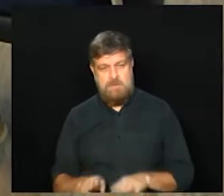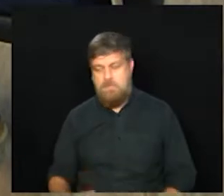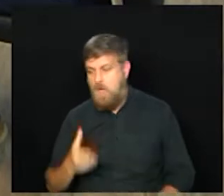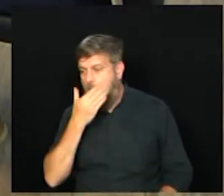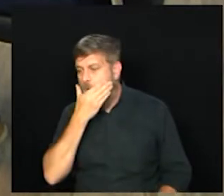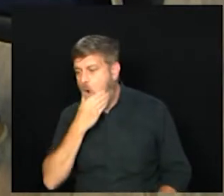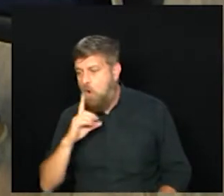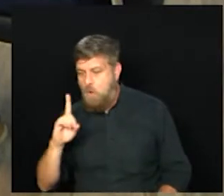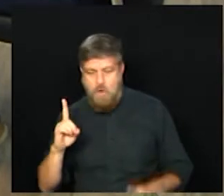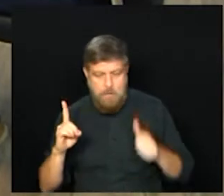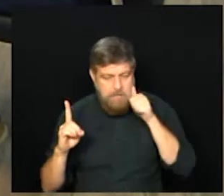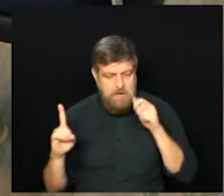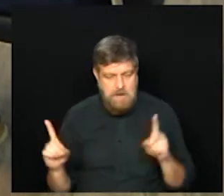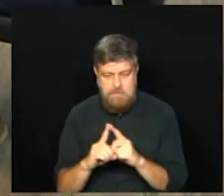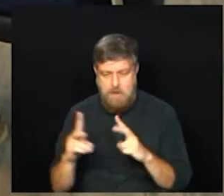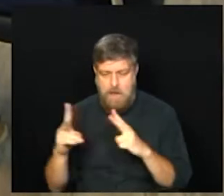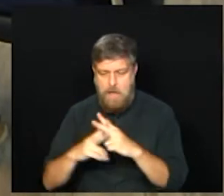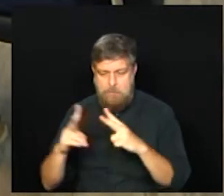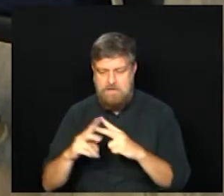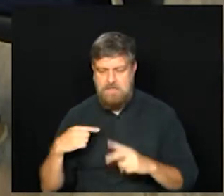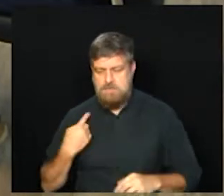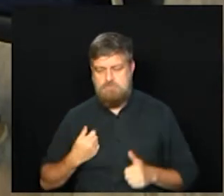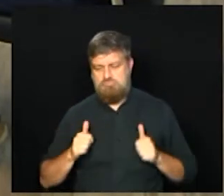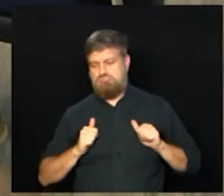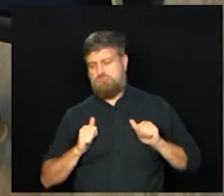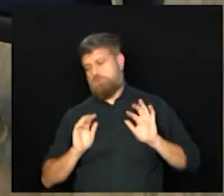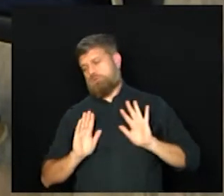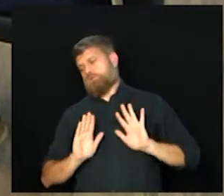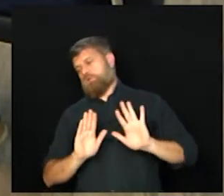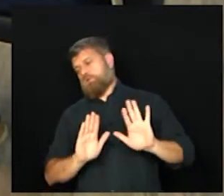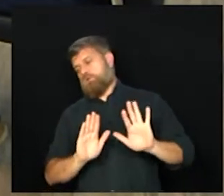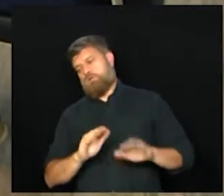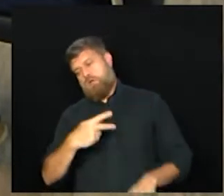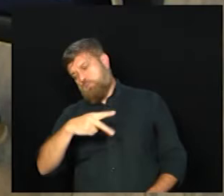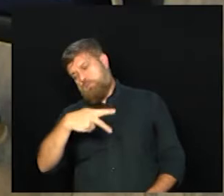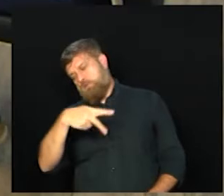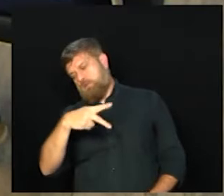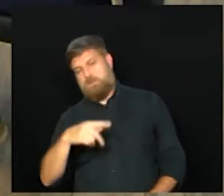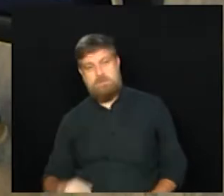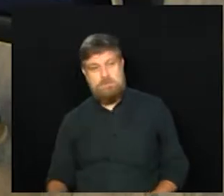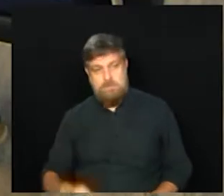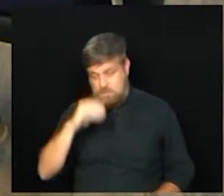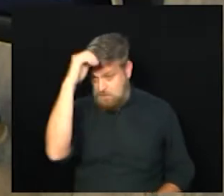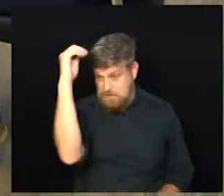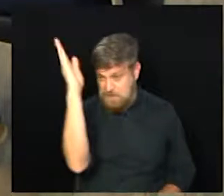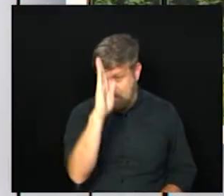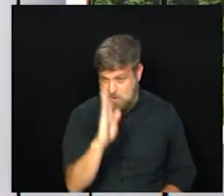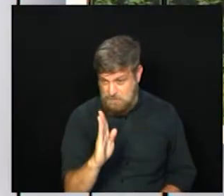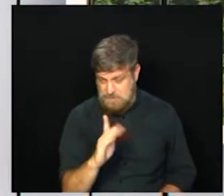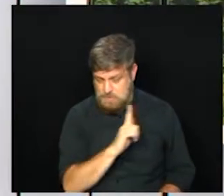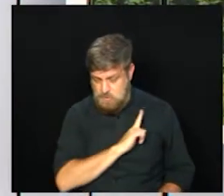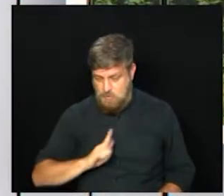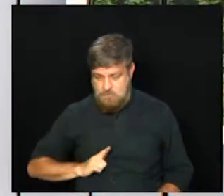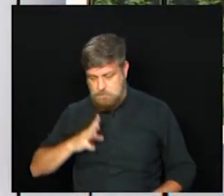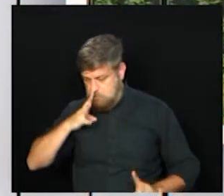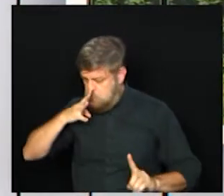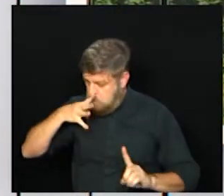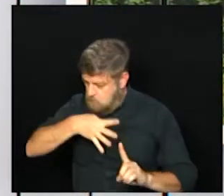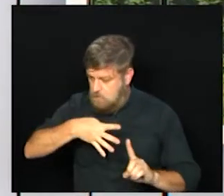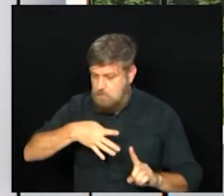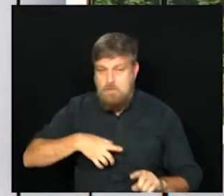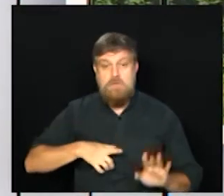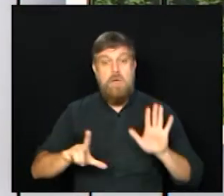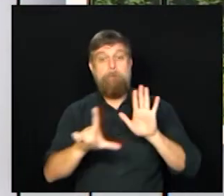se mete a colher. Exato. E aí o Estado brasileiro ele foi condenado a ter uma